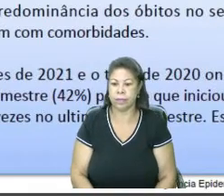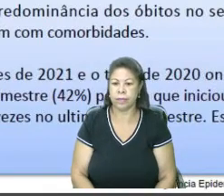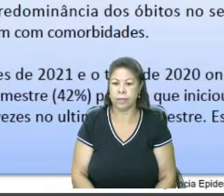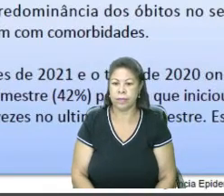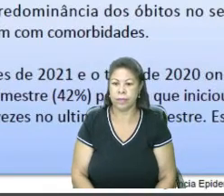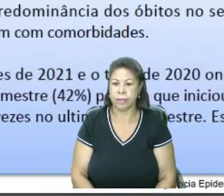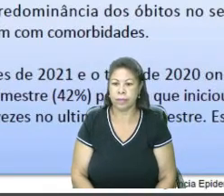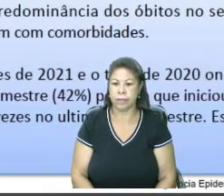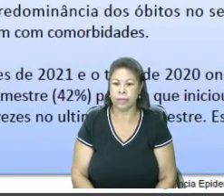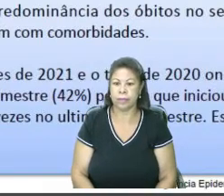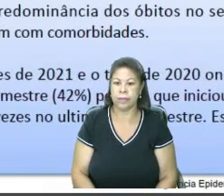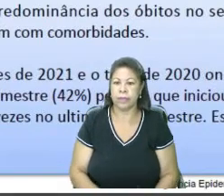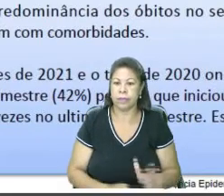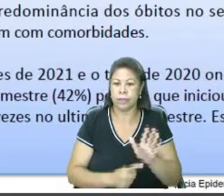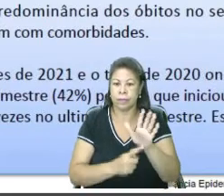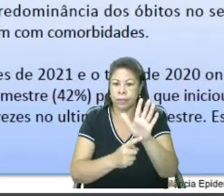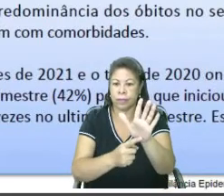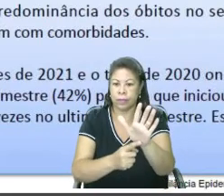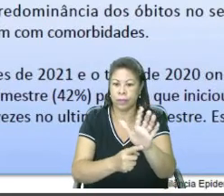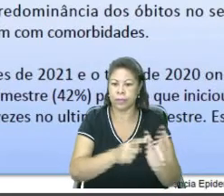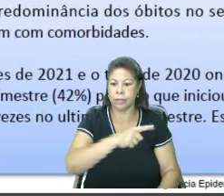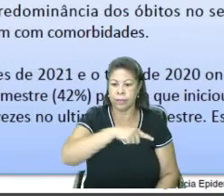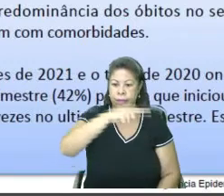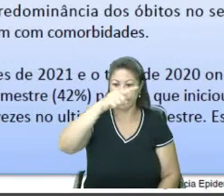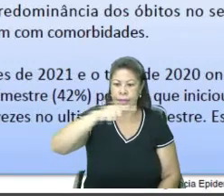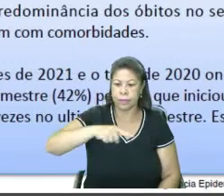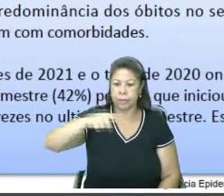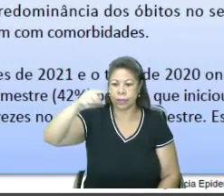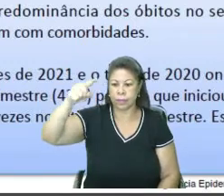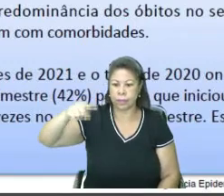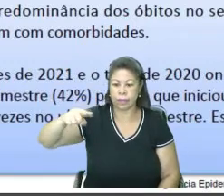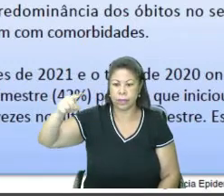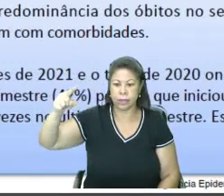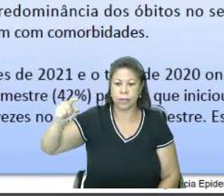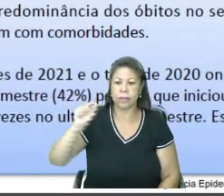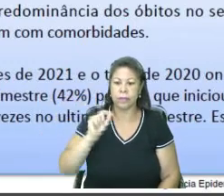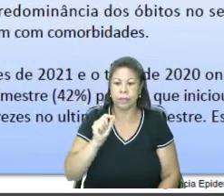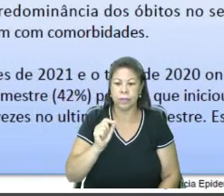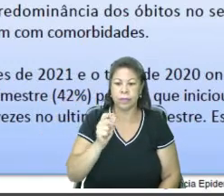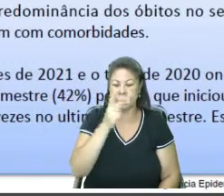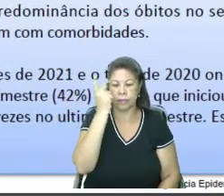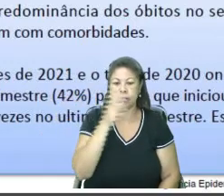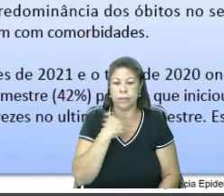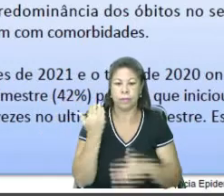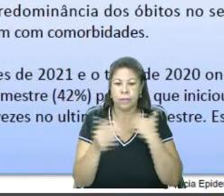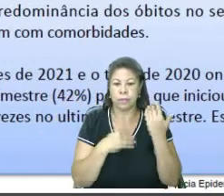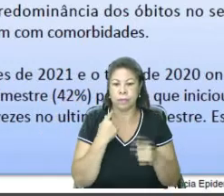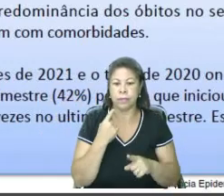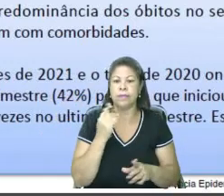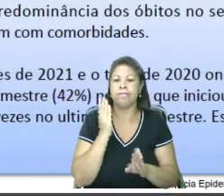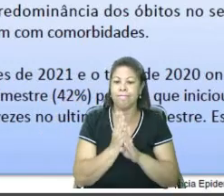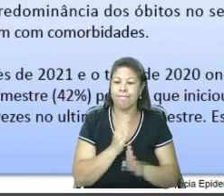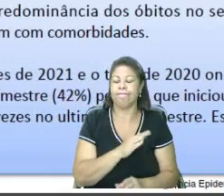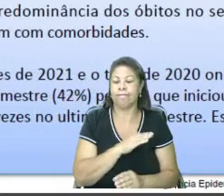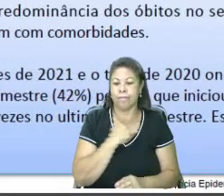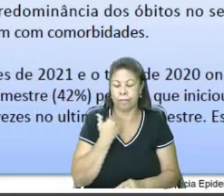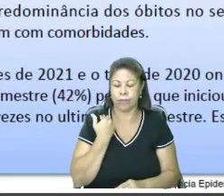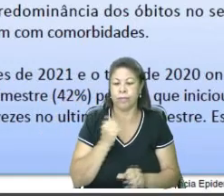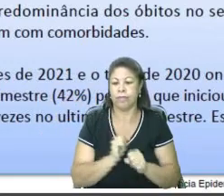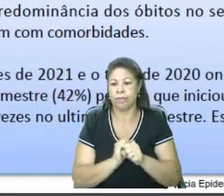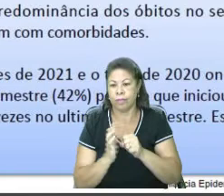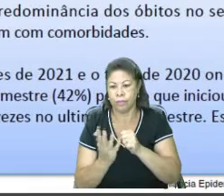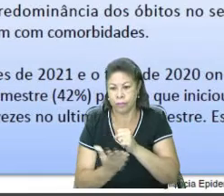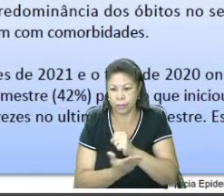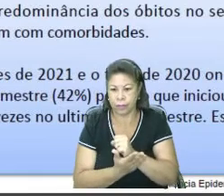Esses dois gráficos é a questão dos óbitos por Covid. A gente tem aí do total de óbitos por Covid,